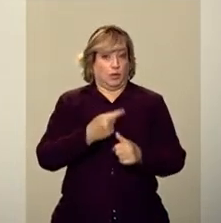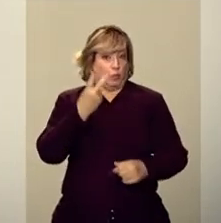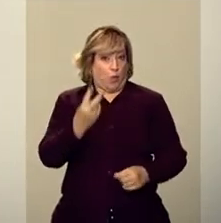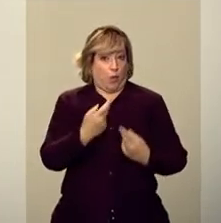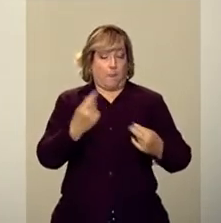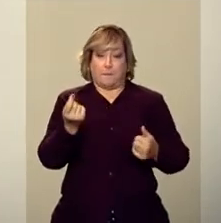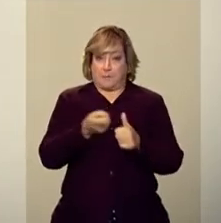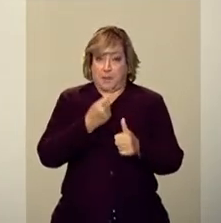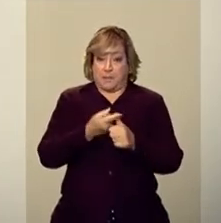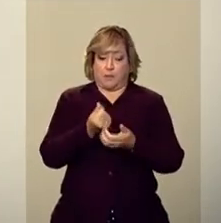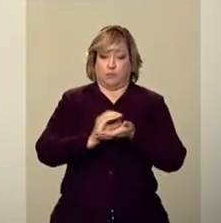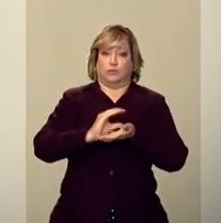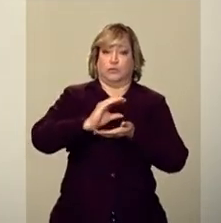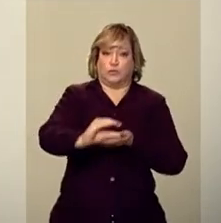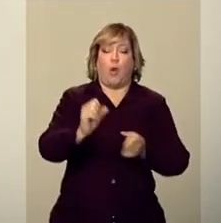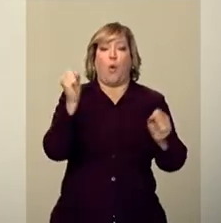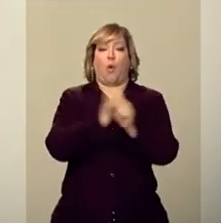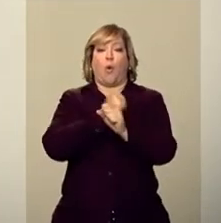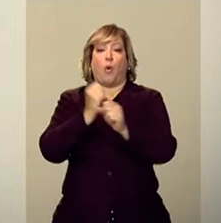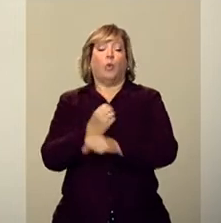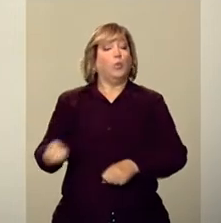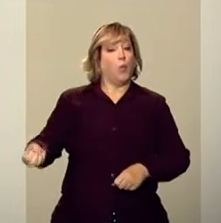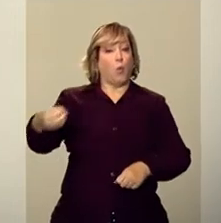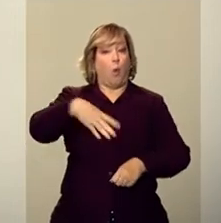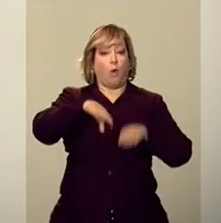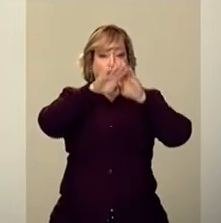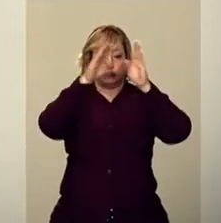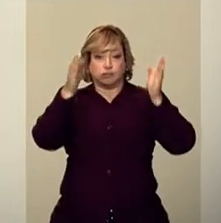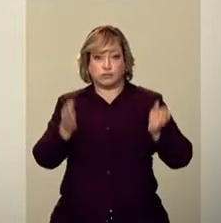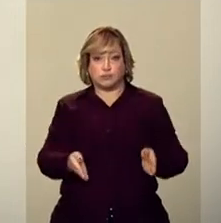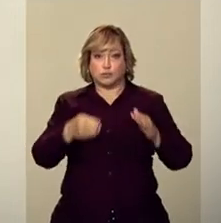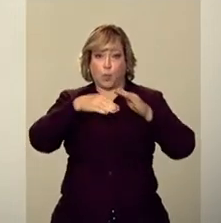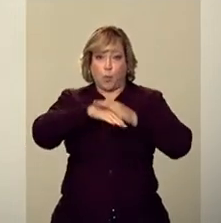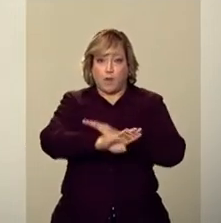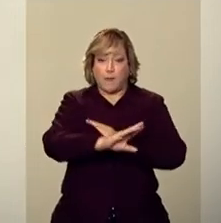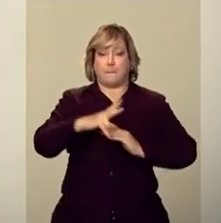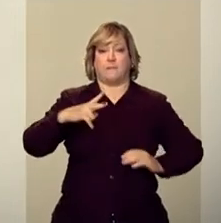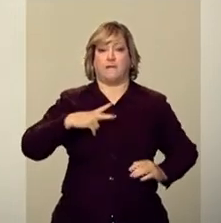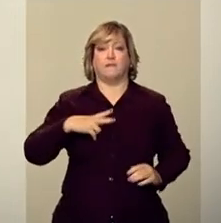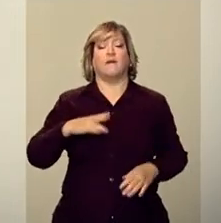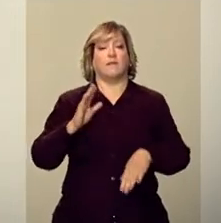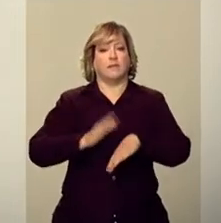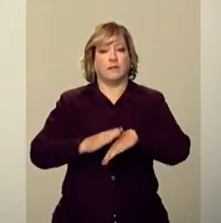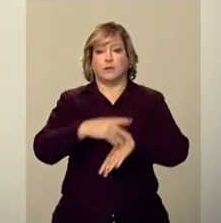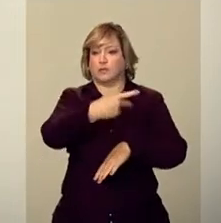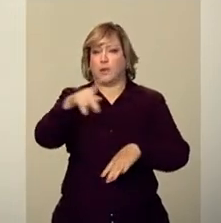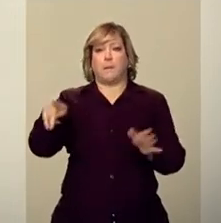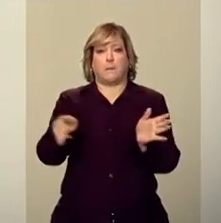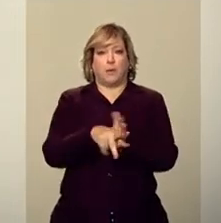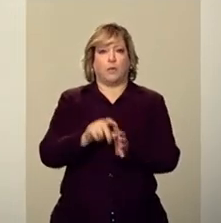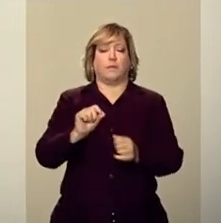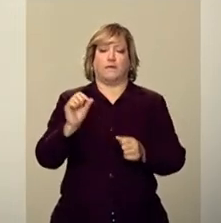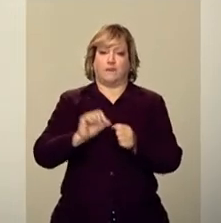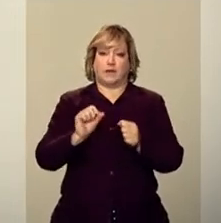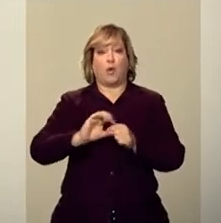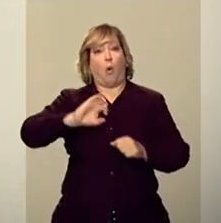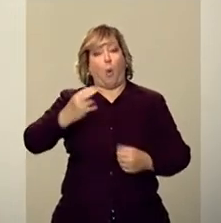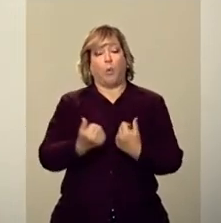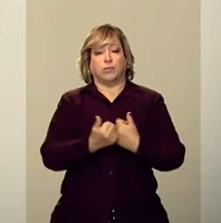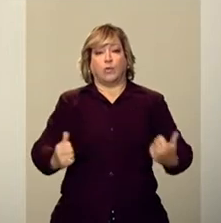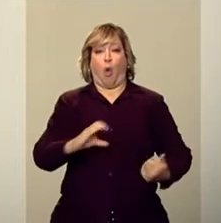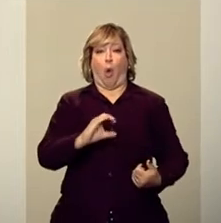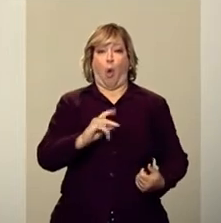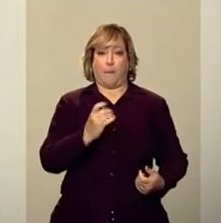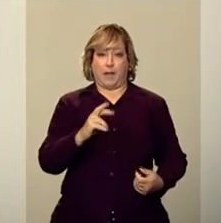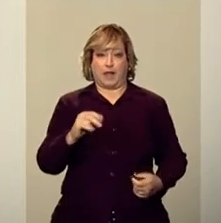financiando a construção de novos armazéns privados que vão ser feitos pelos próprios produtores ou pelas cooperativas